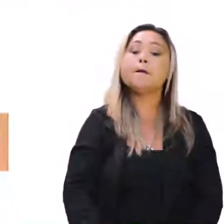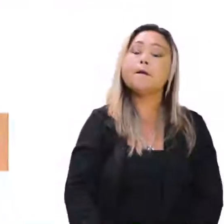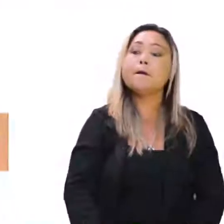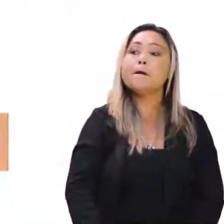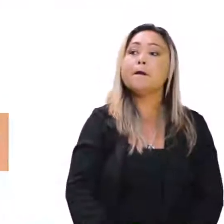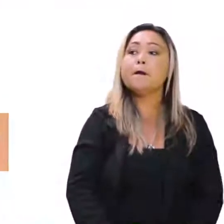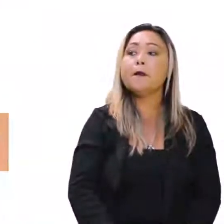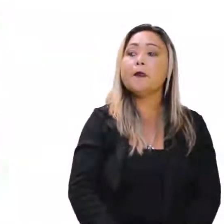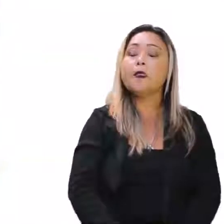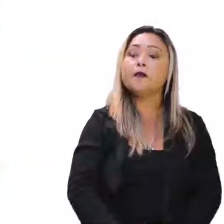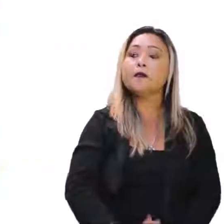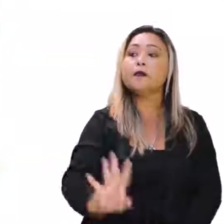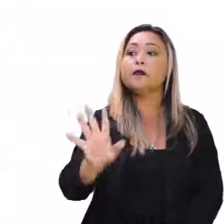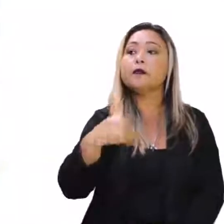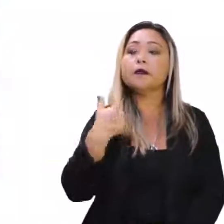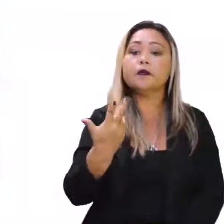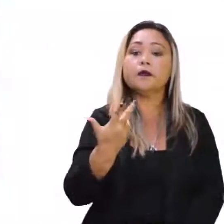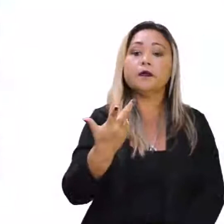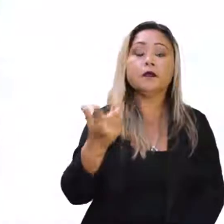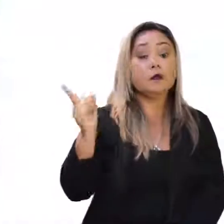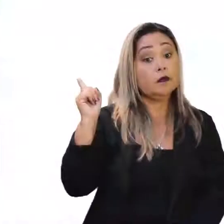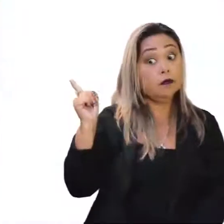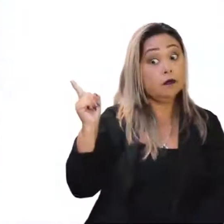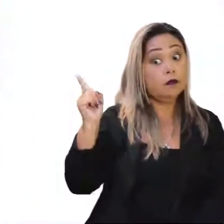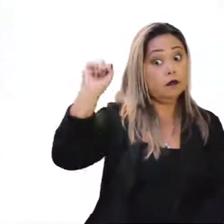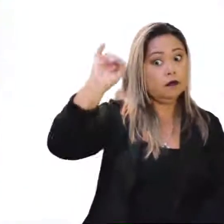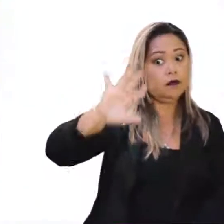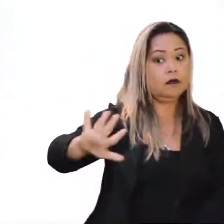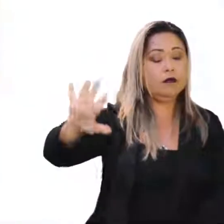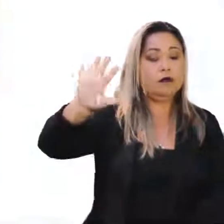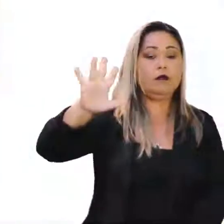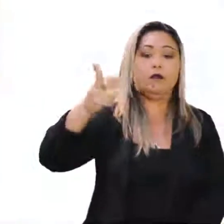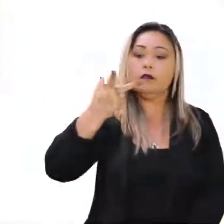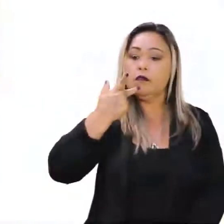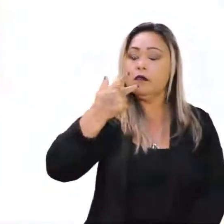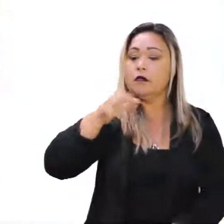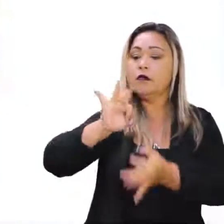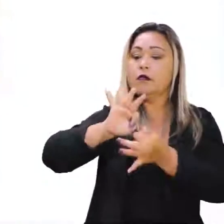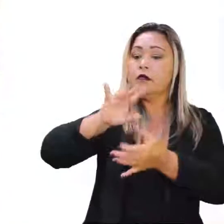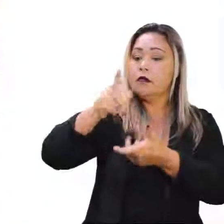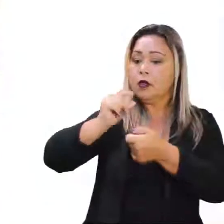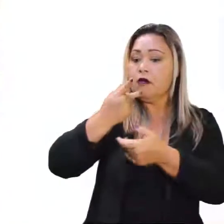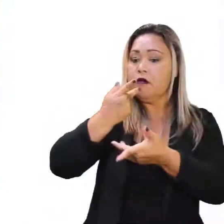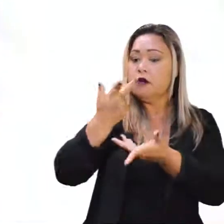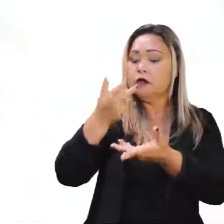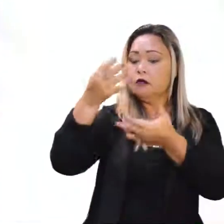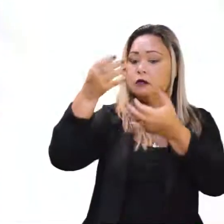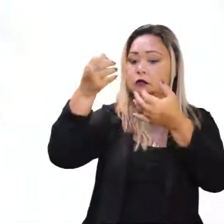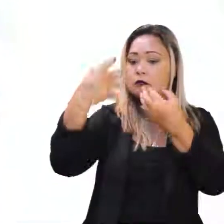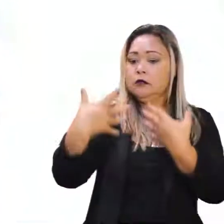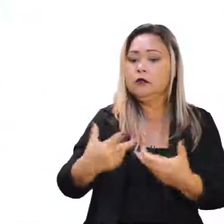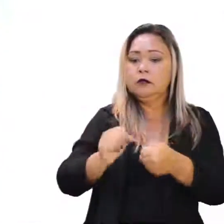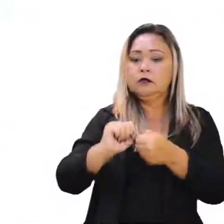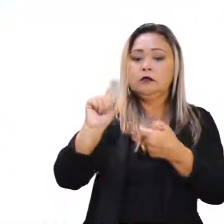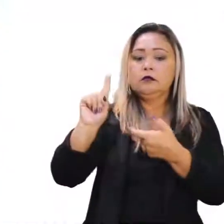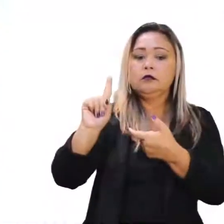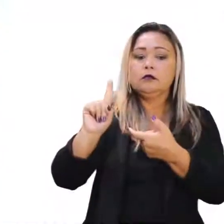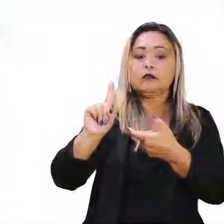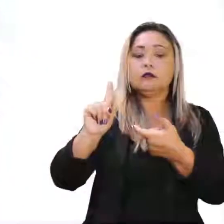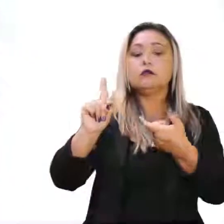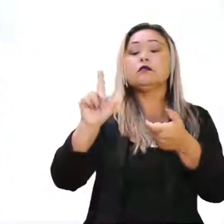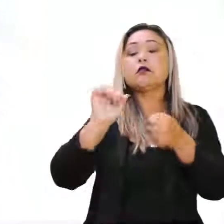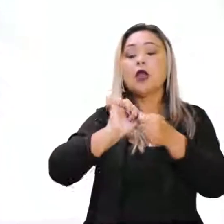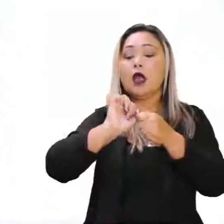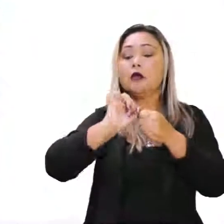aqui, vamos ver aqui essa obra, o professor vai argumentar um pouco sobre essa obra aí, A Independência